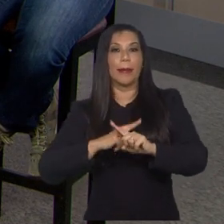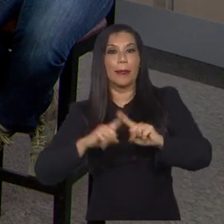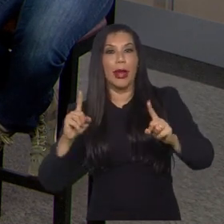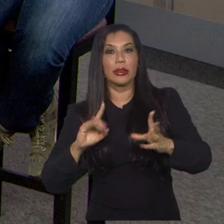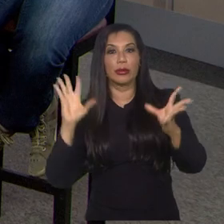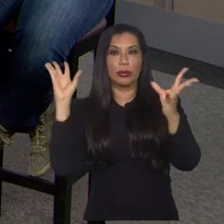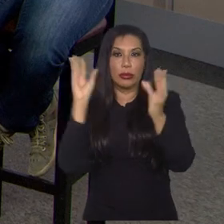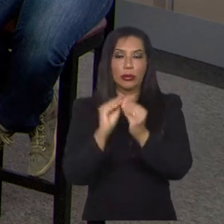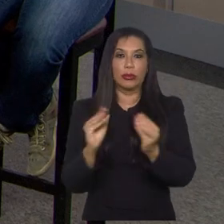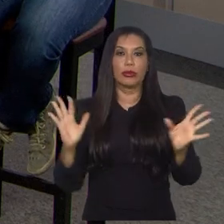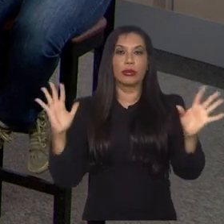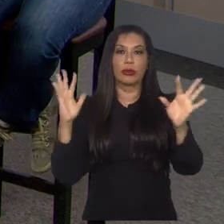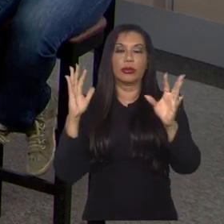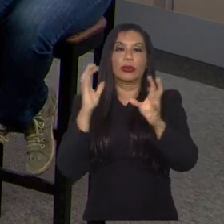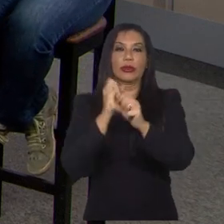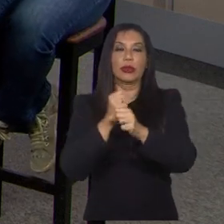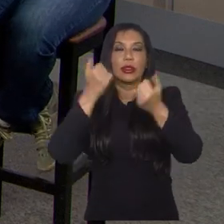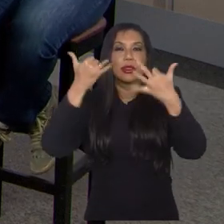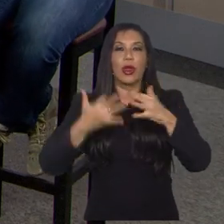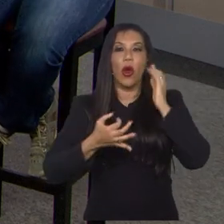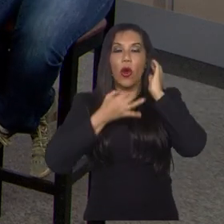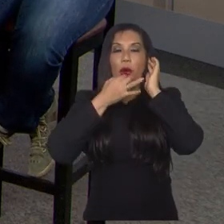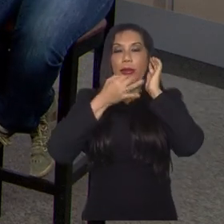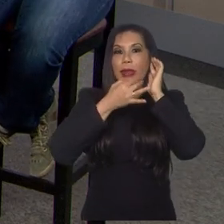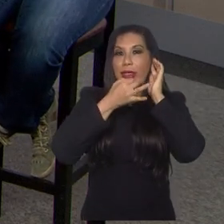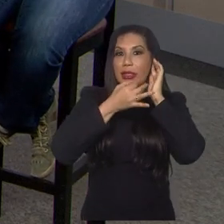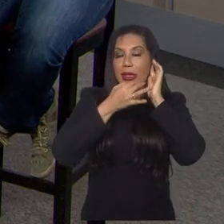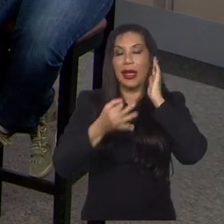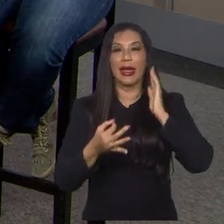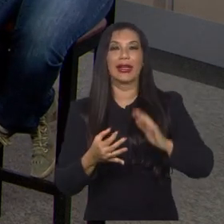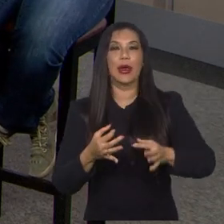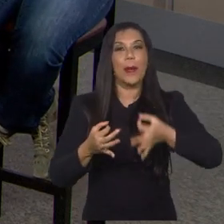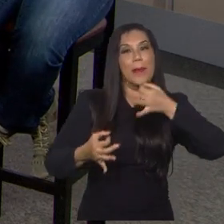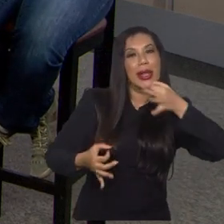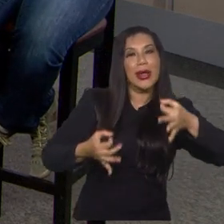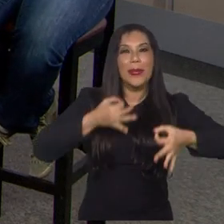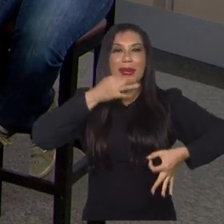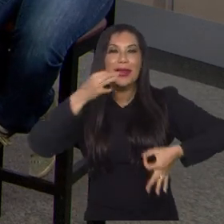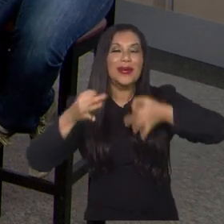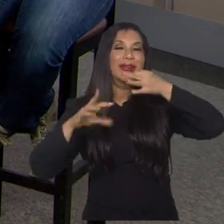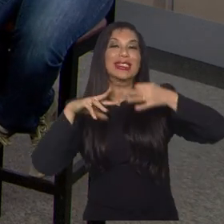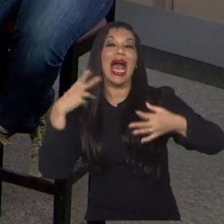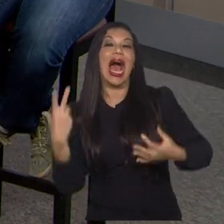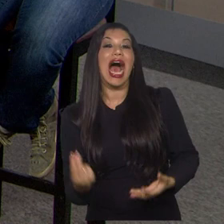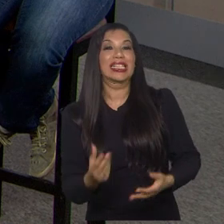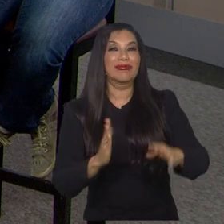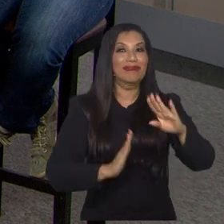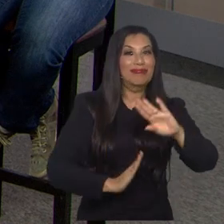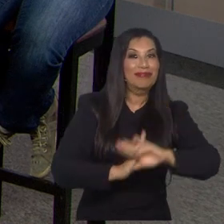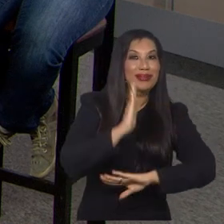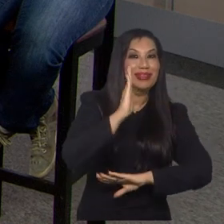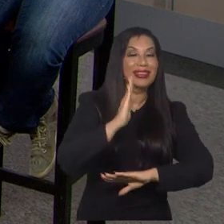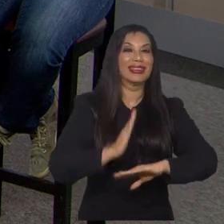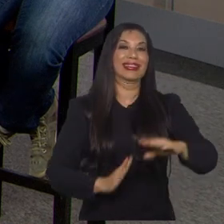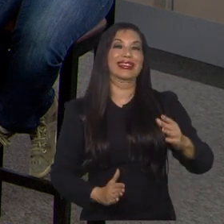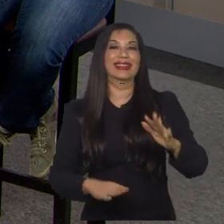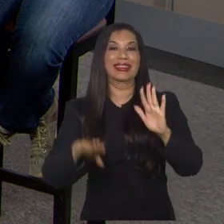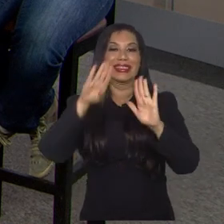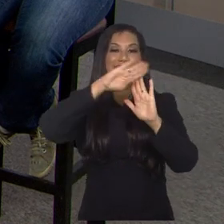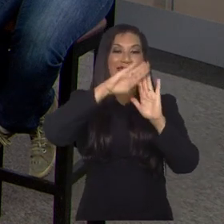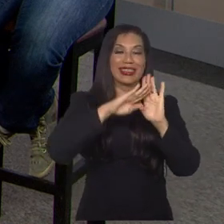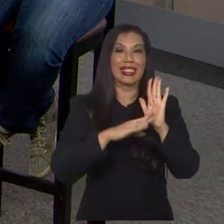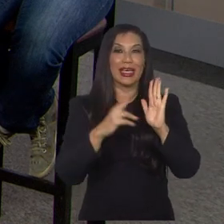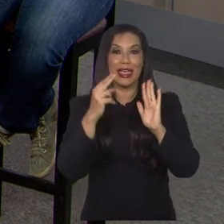para o fim, o que que vocês acham? Como é que vai ficar, né? Eu adoro palpites. Como é que vai ficar a classificação? Então, vai